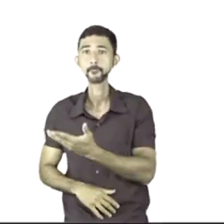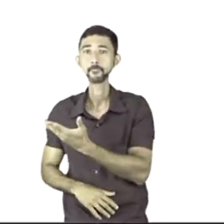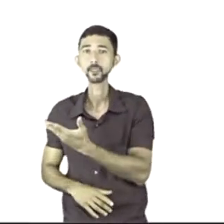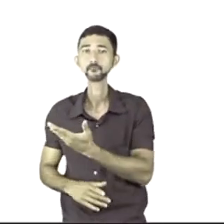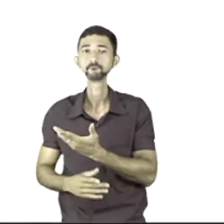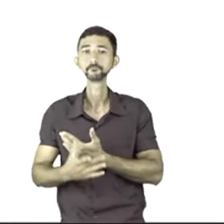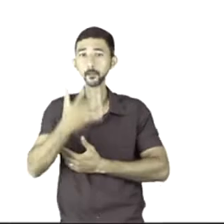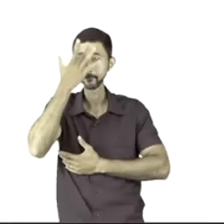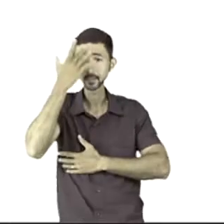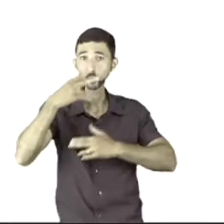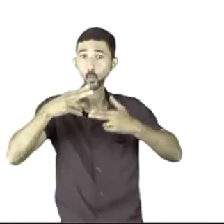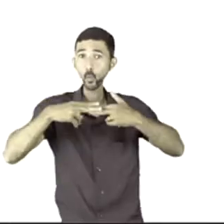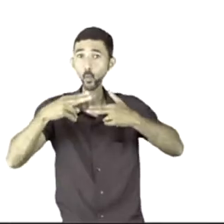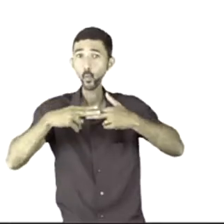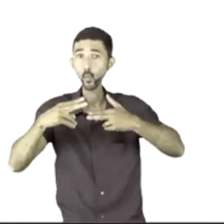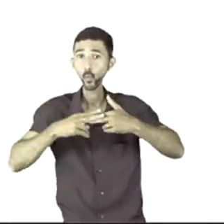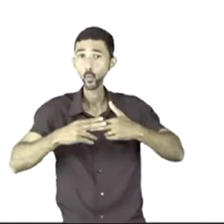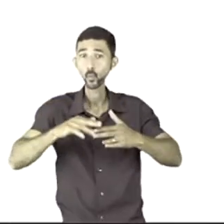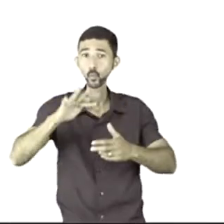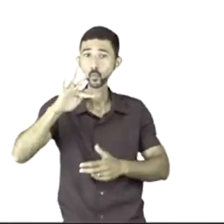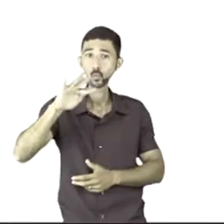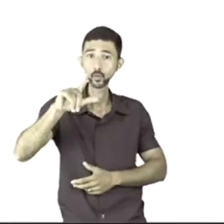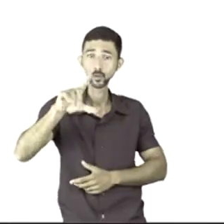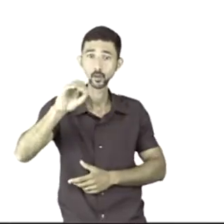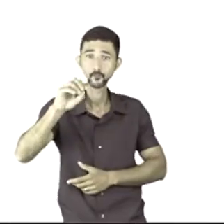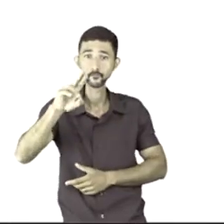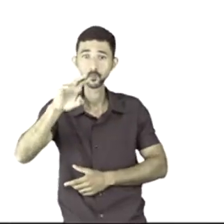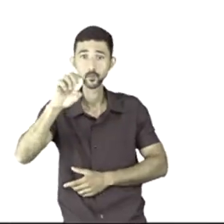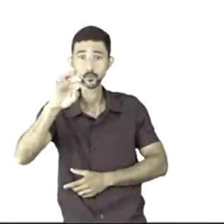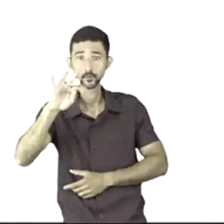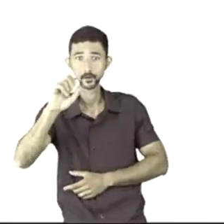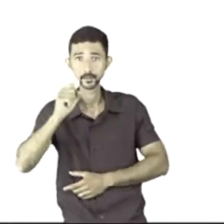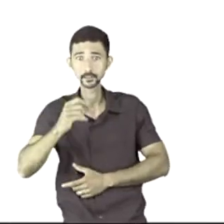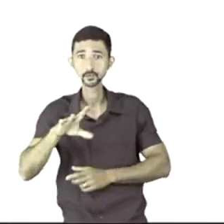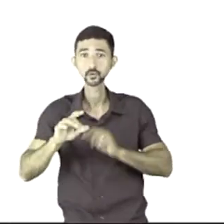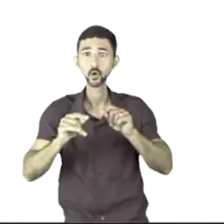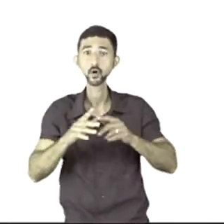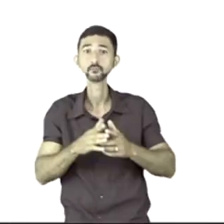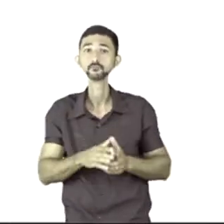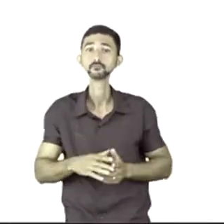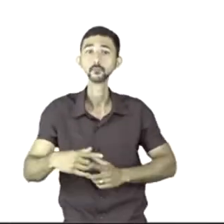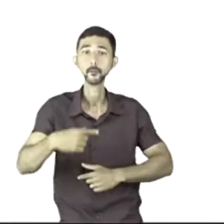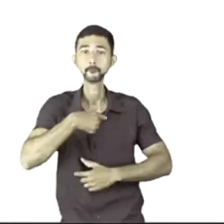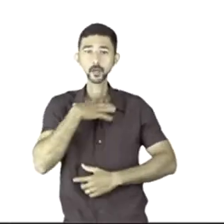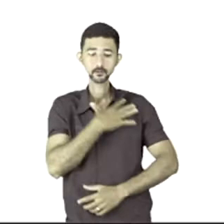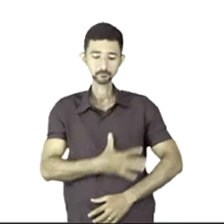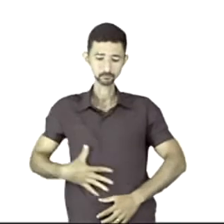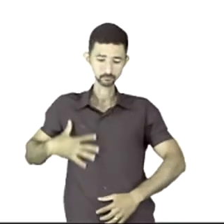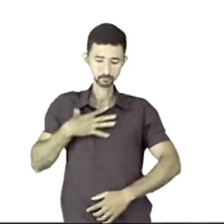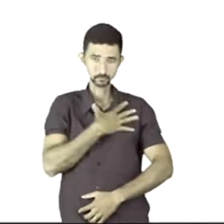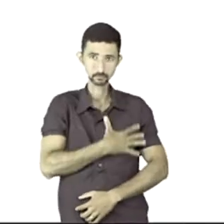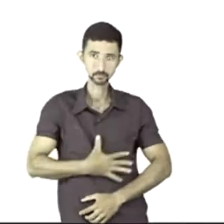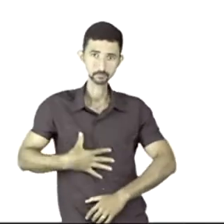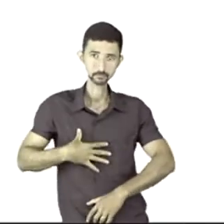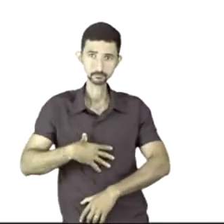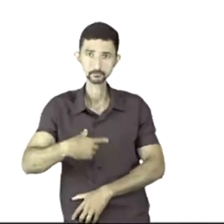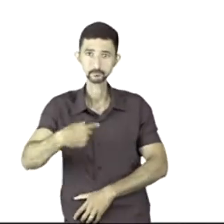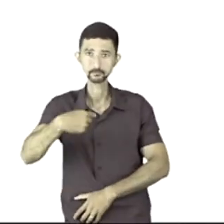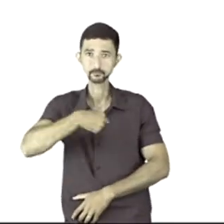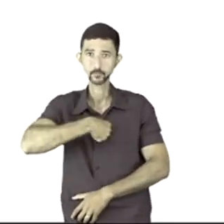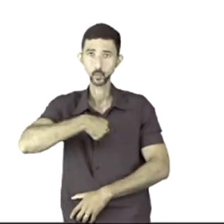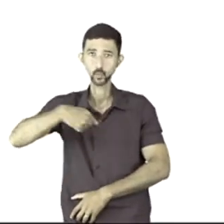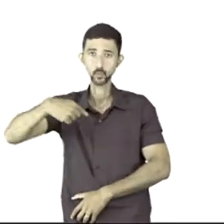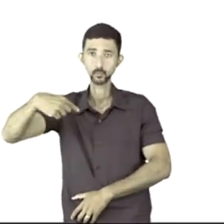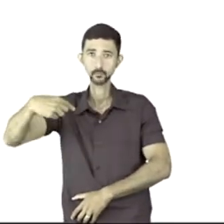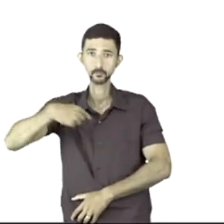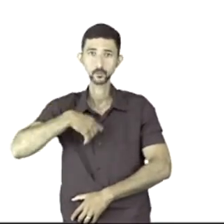quando os lutadores utilizam o florete, é permitido apenas atingir a parte do tronco. Você está